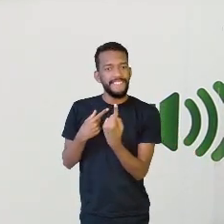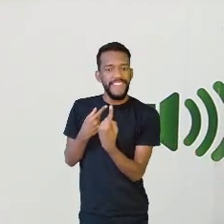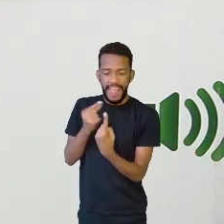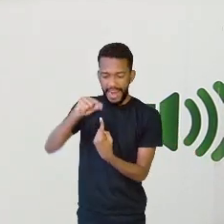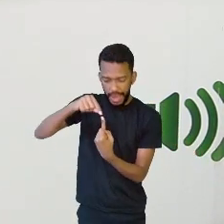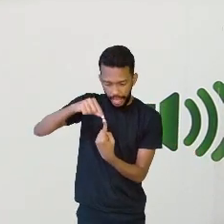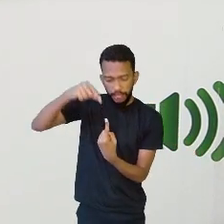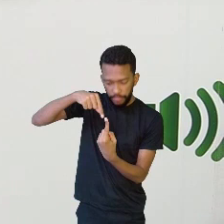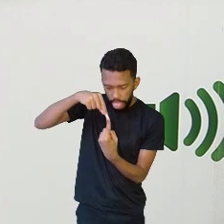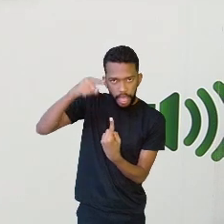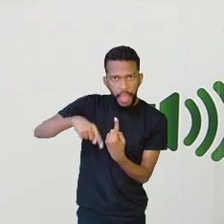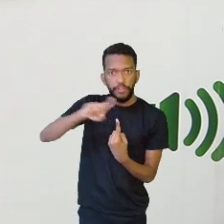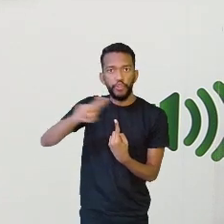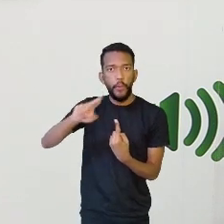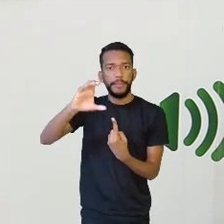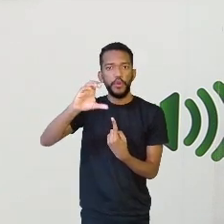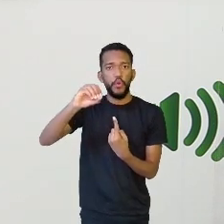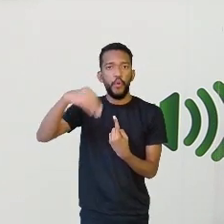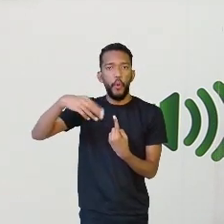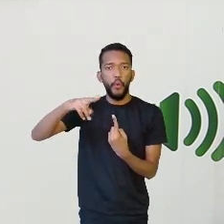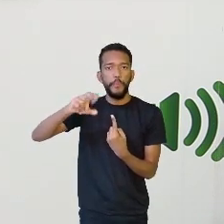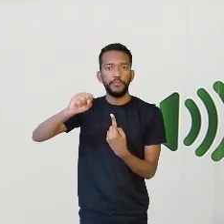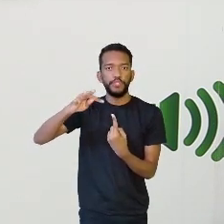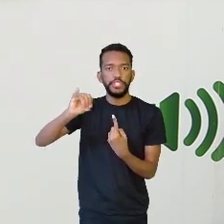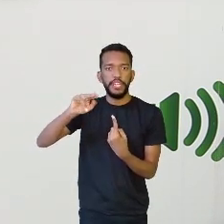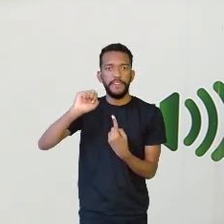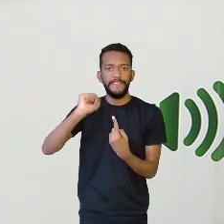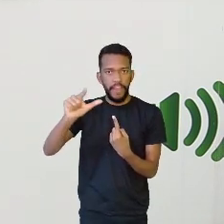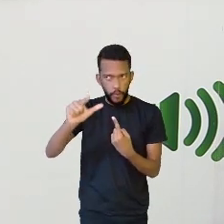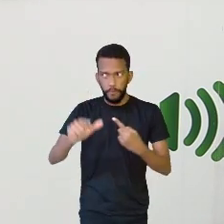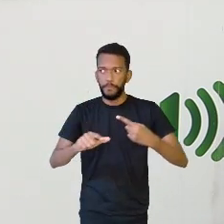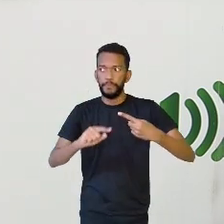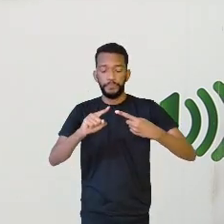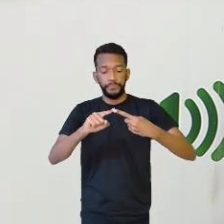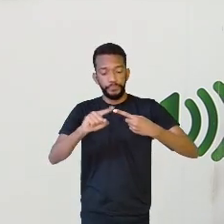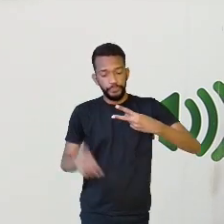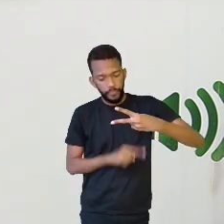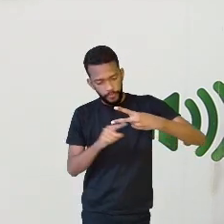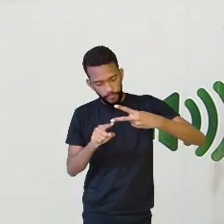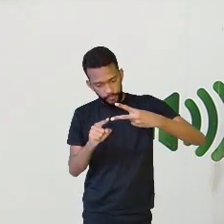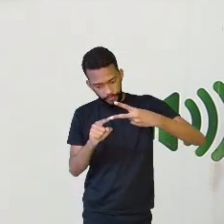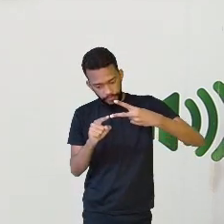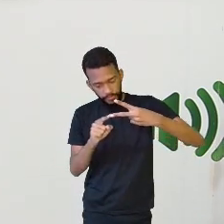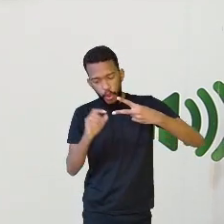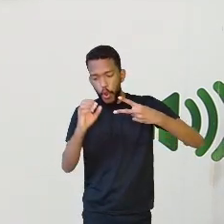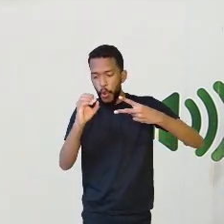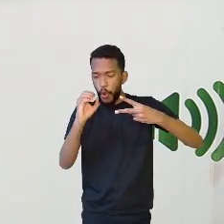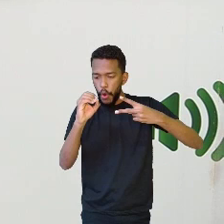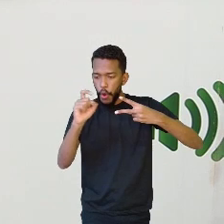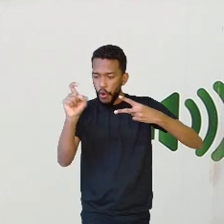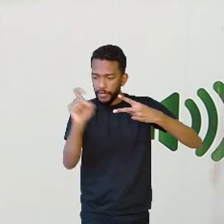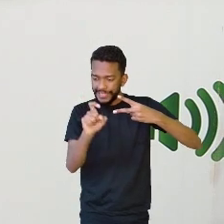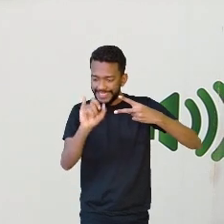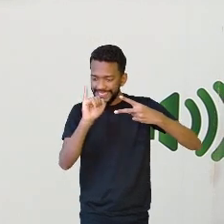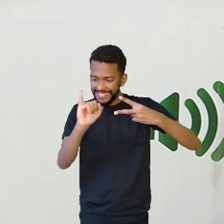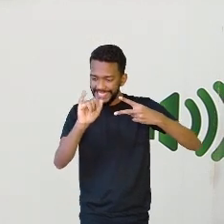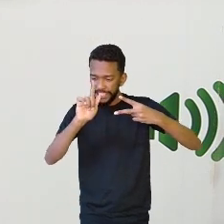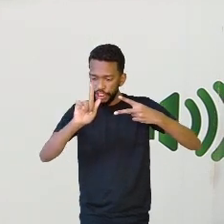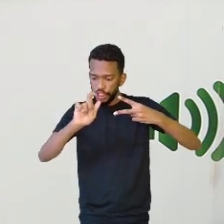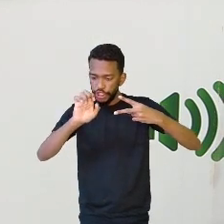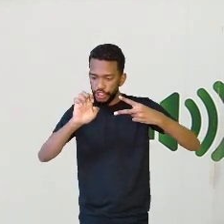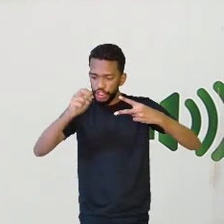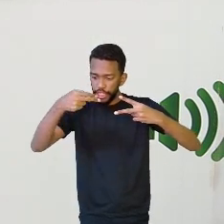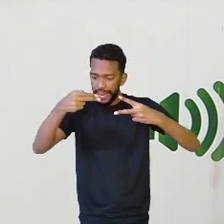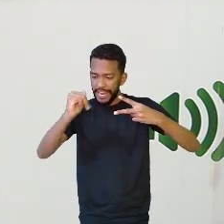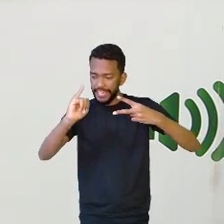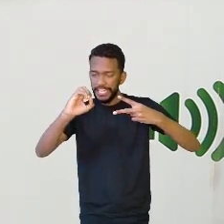si seria o combustível. O que mais? Nós precisamos do oxigênio para que